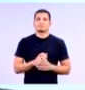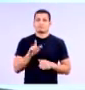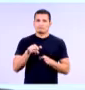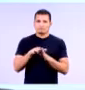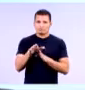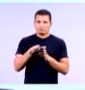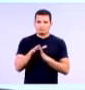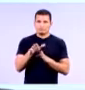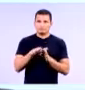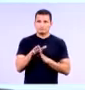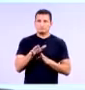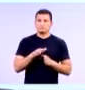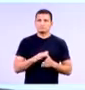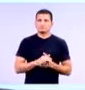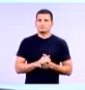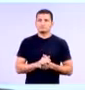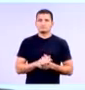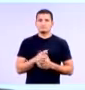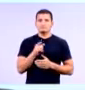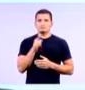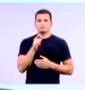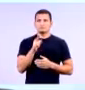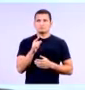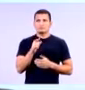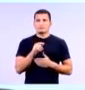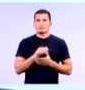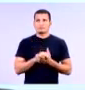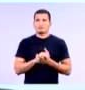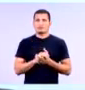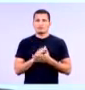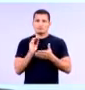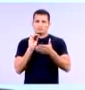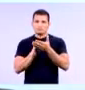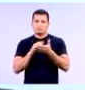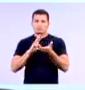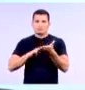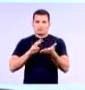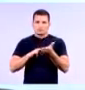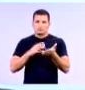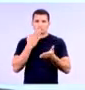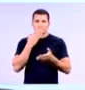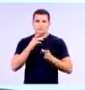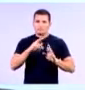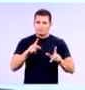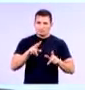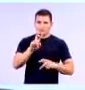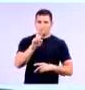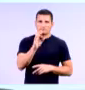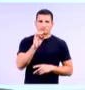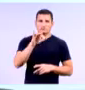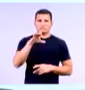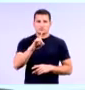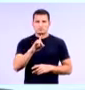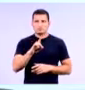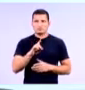gente, se você definir um método com um tipo de retorno diferente de void, quer dizer, qualquer tipo de retorno que não seja